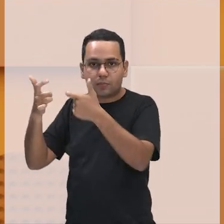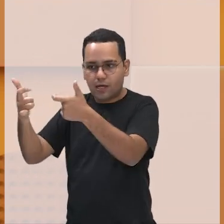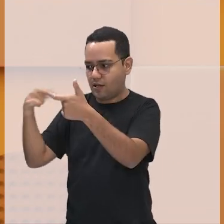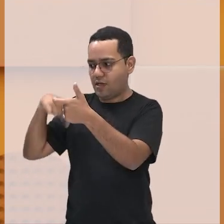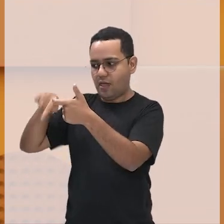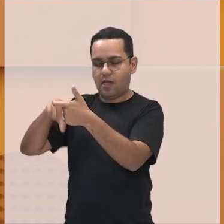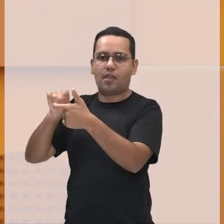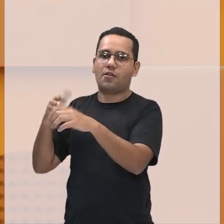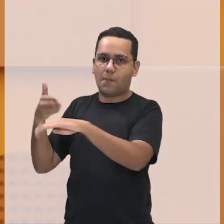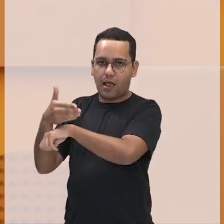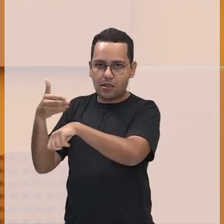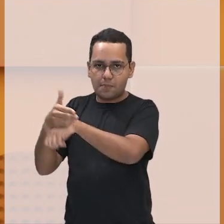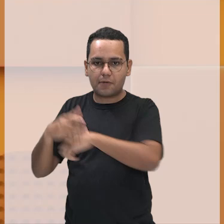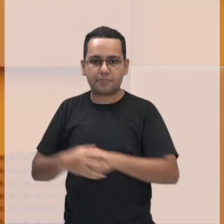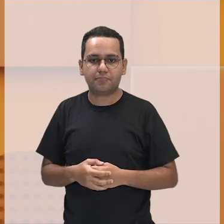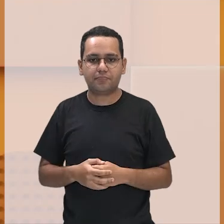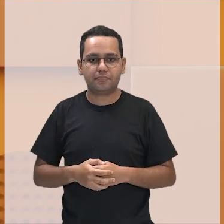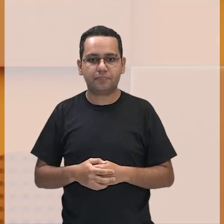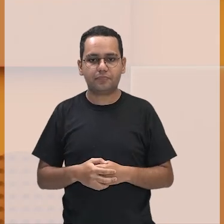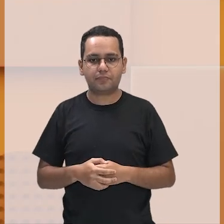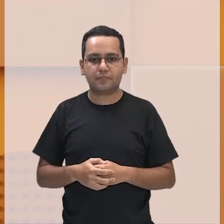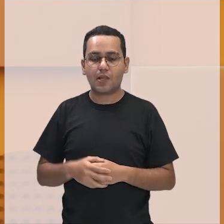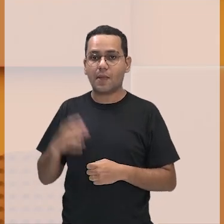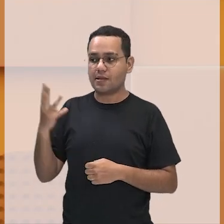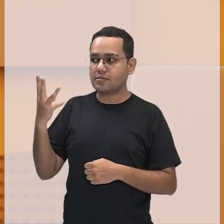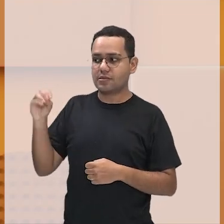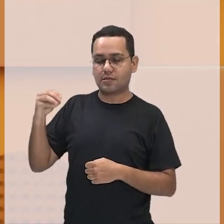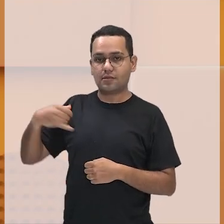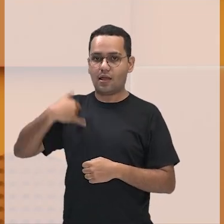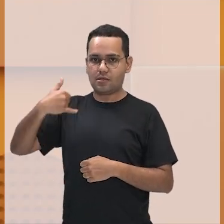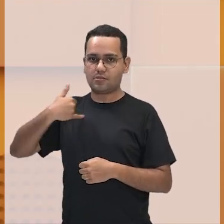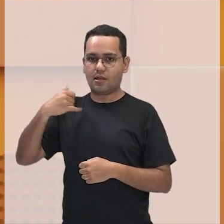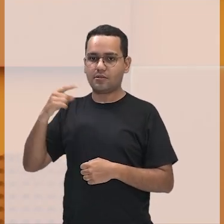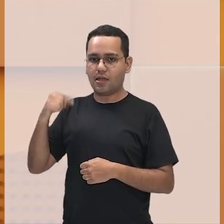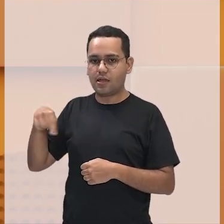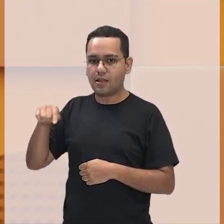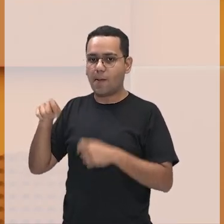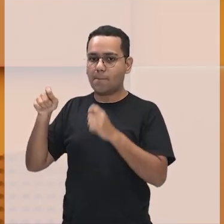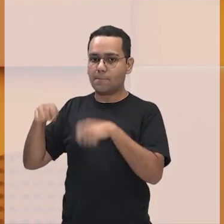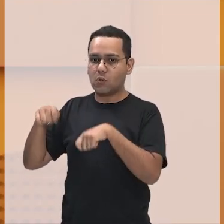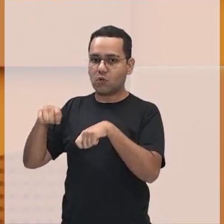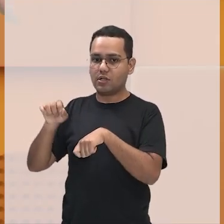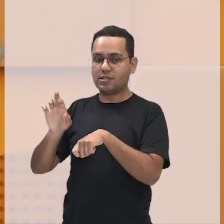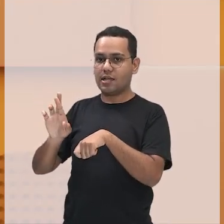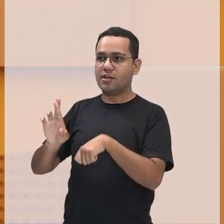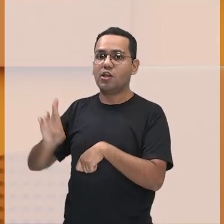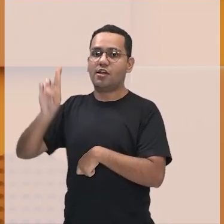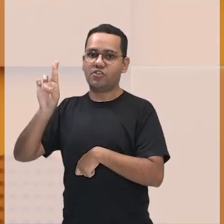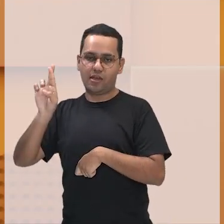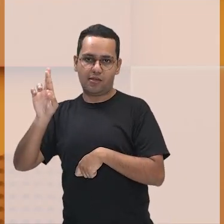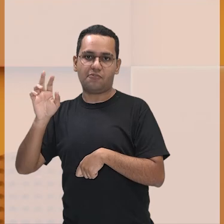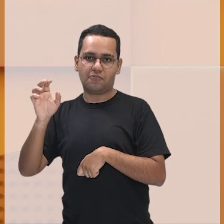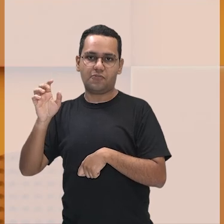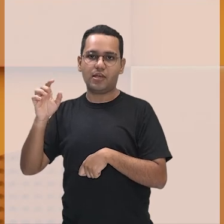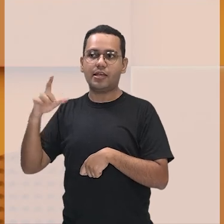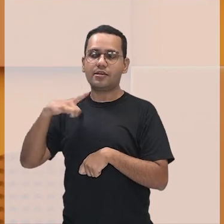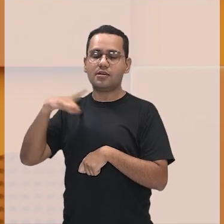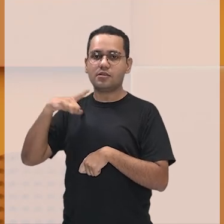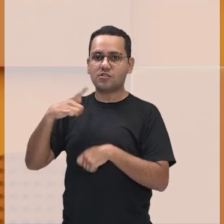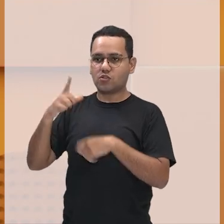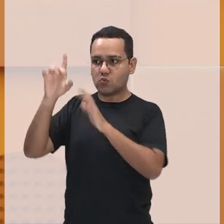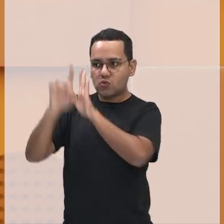liberados do serviço militar, então, aos 30 anos, quando, então, conquistavam o direito, então, aí, à cidadania,